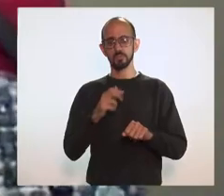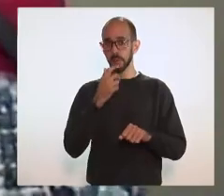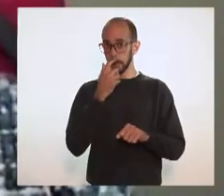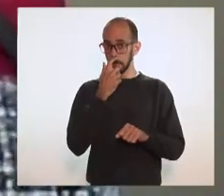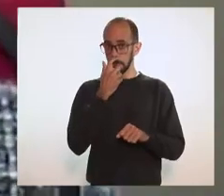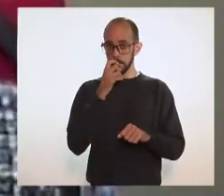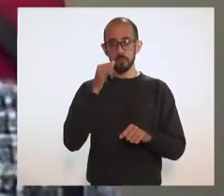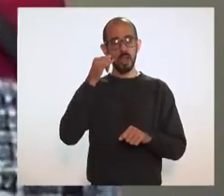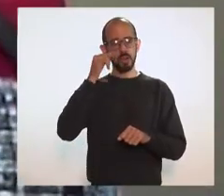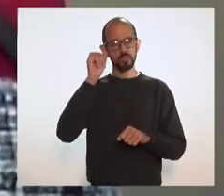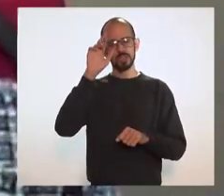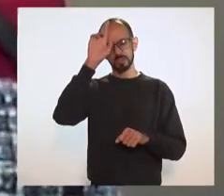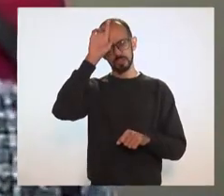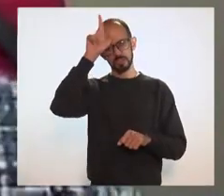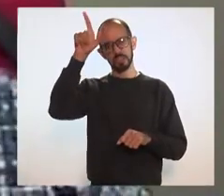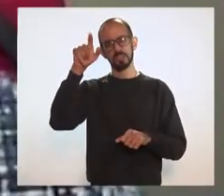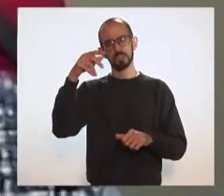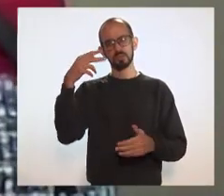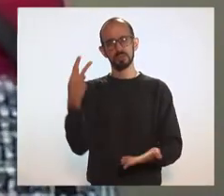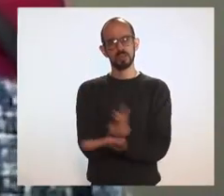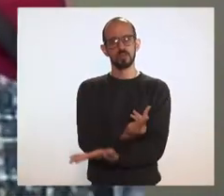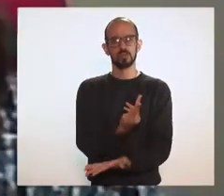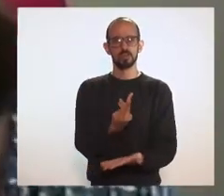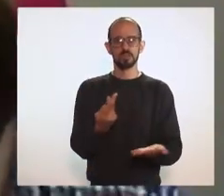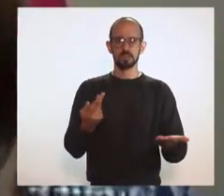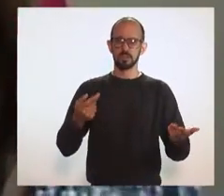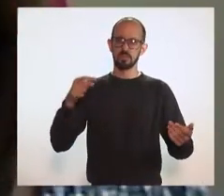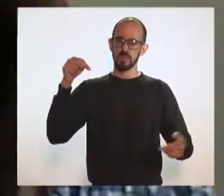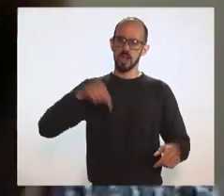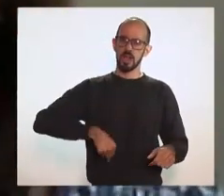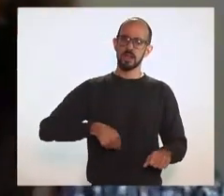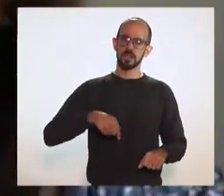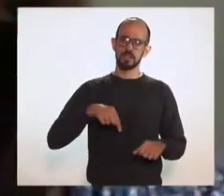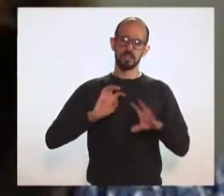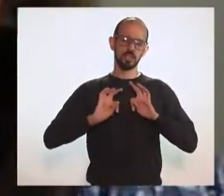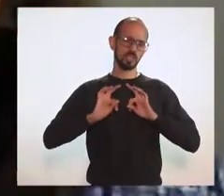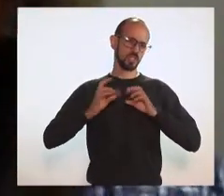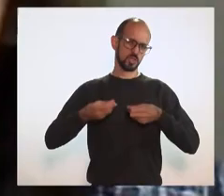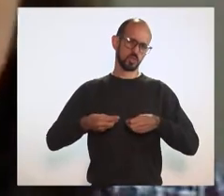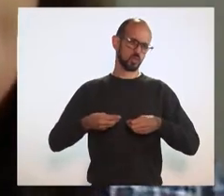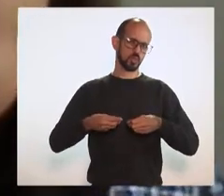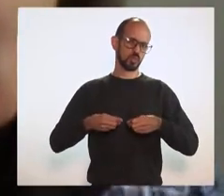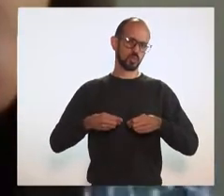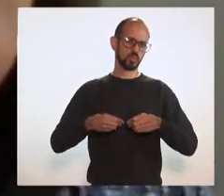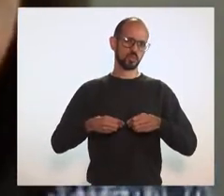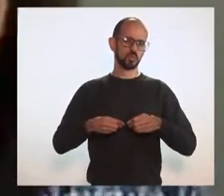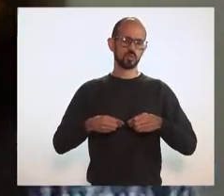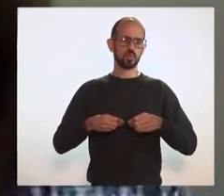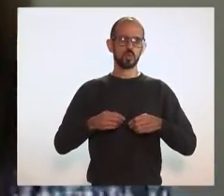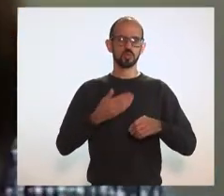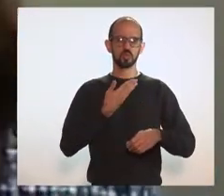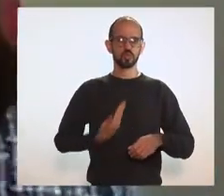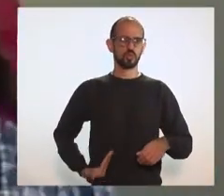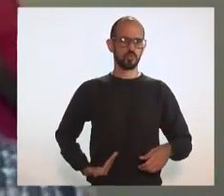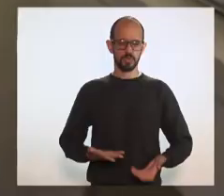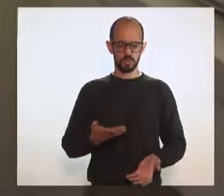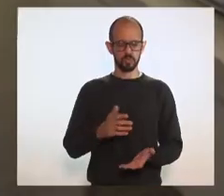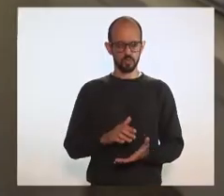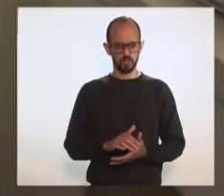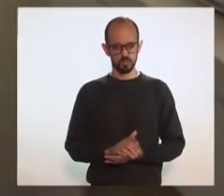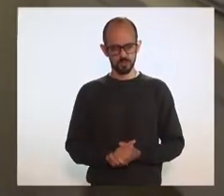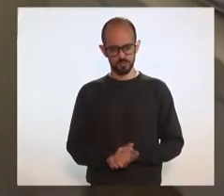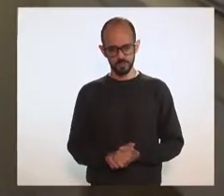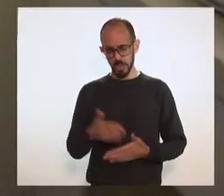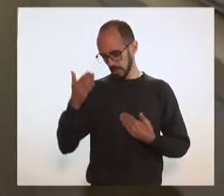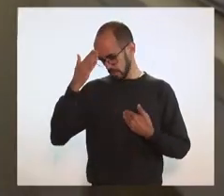contraditórios como os que nós temos assistido aqui em todas as esferas do governo. Muito obrigada, deputado Luiz Paulo. Agradeço a